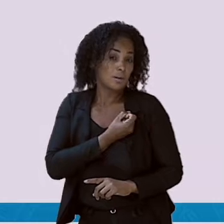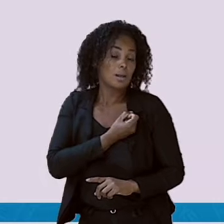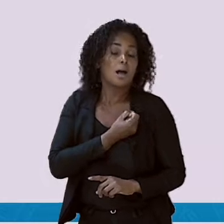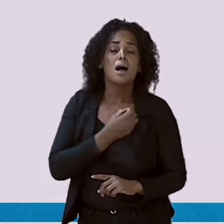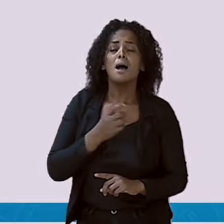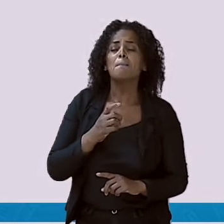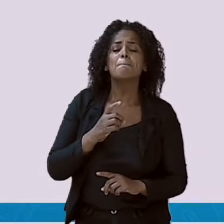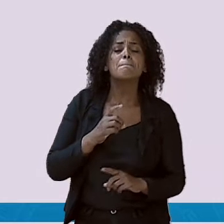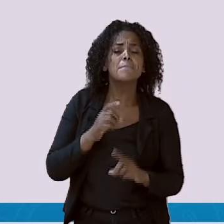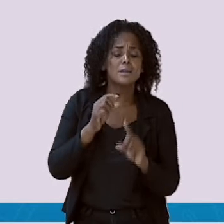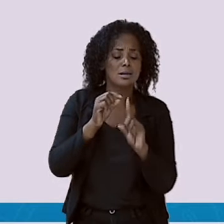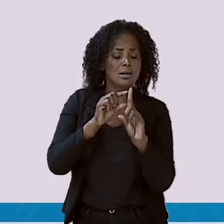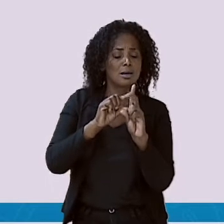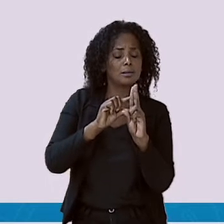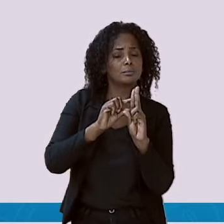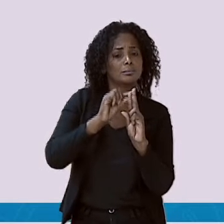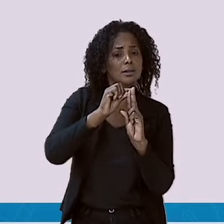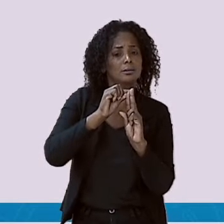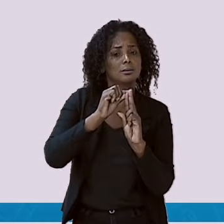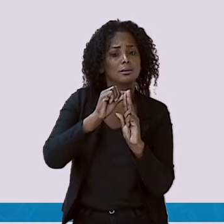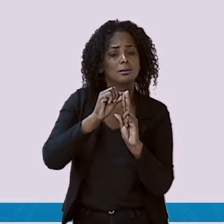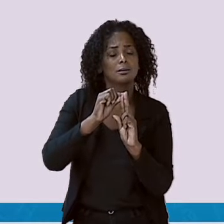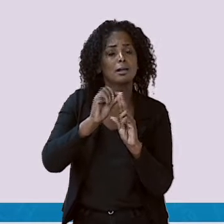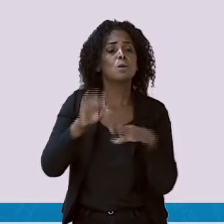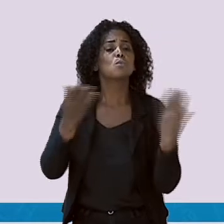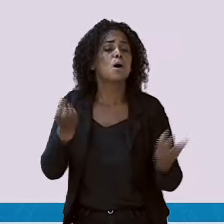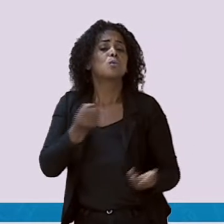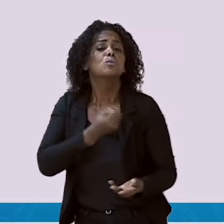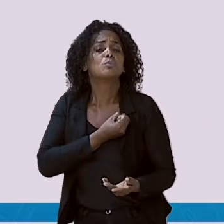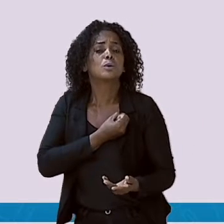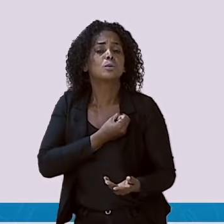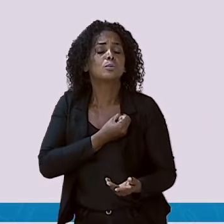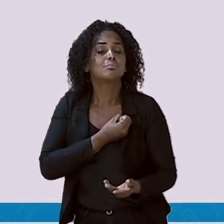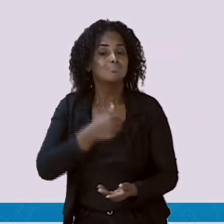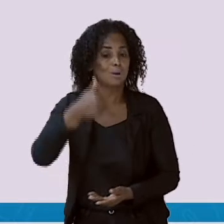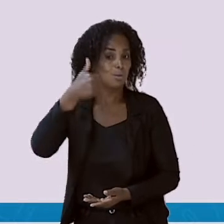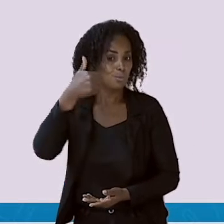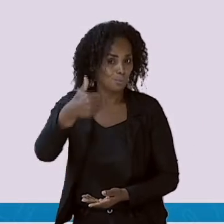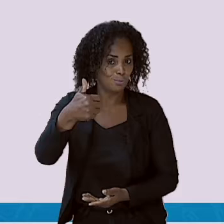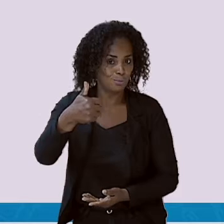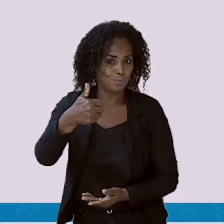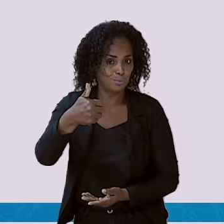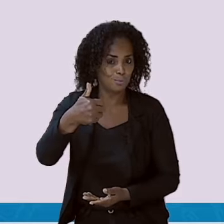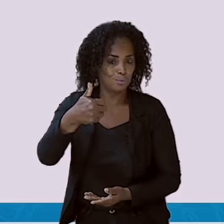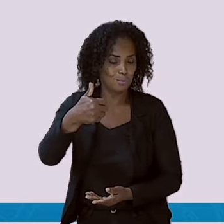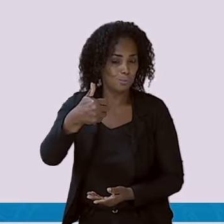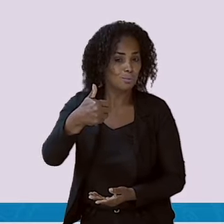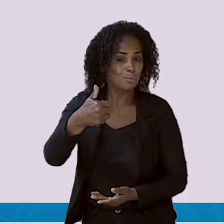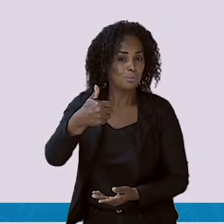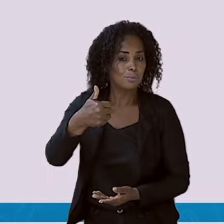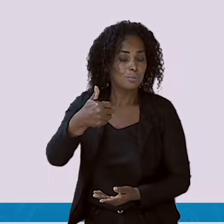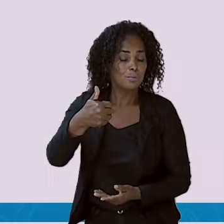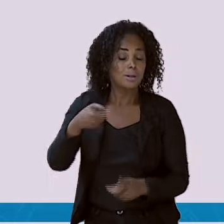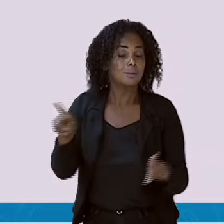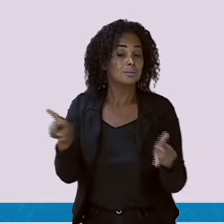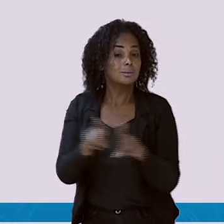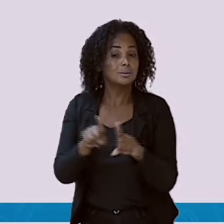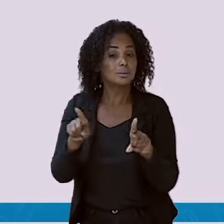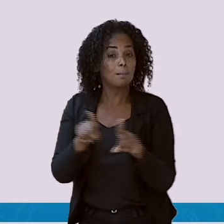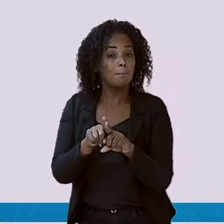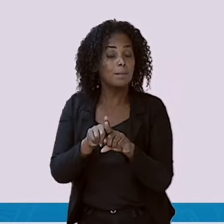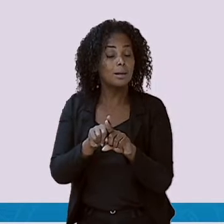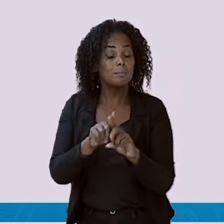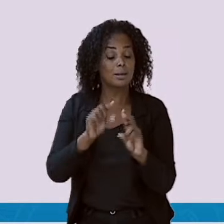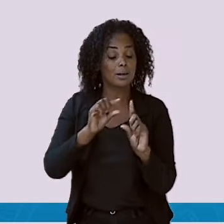minha dezena de milhar nesse número é o número 1 e a minha unidade de milhar é o número 3.